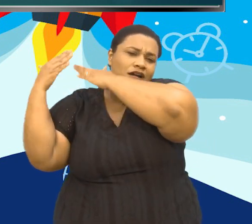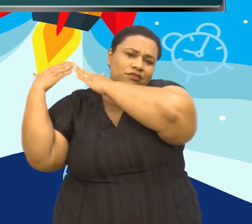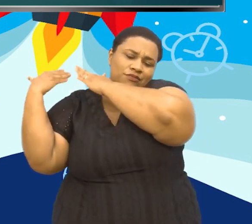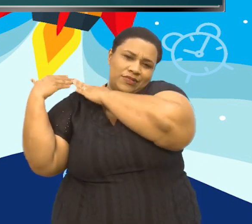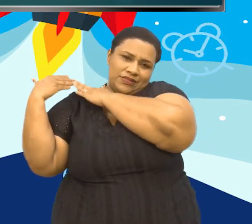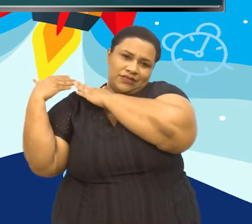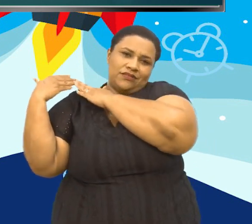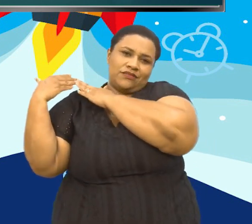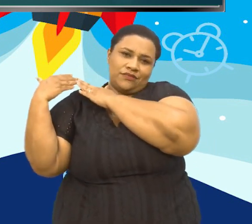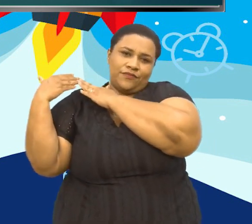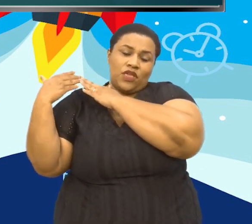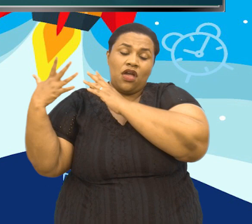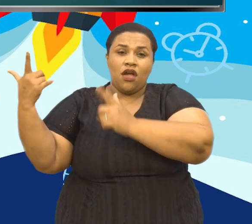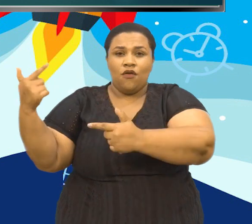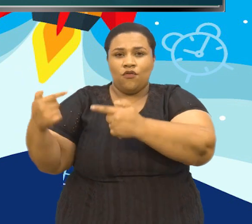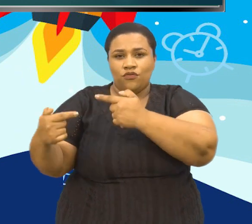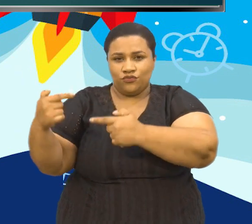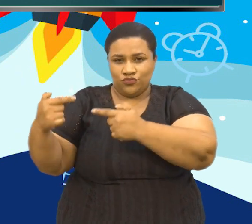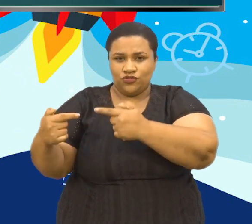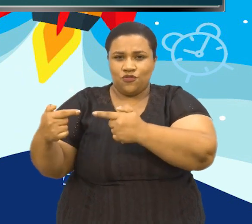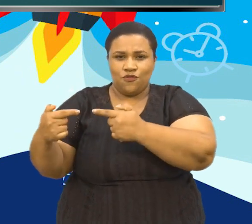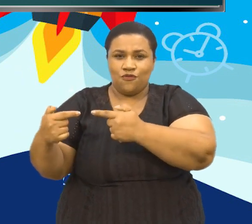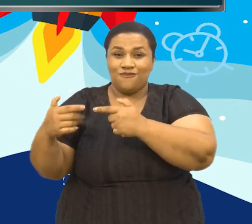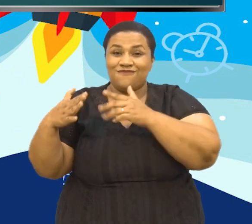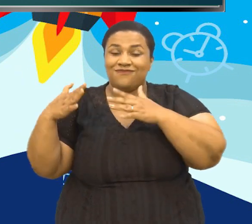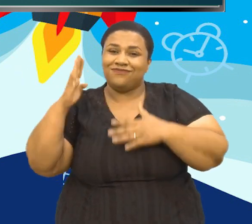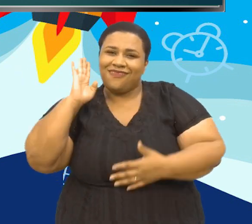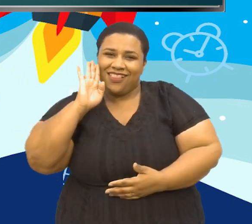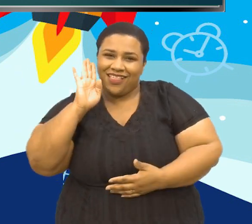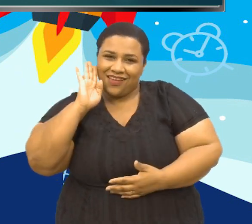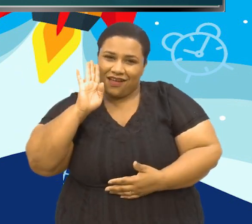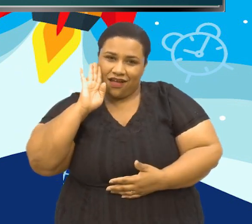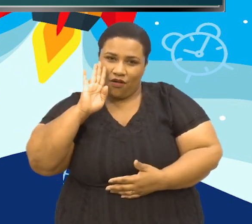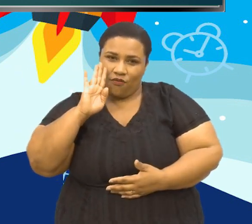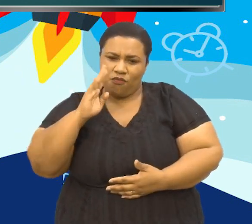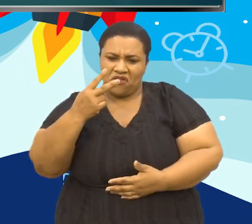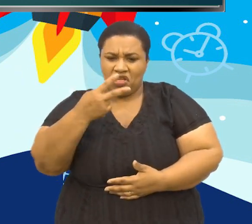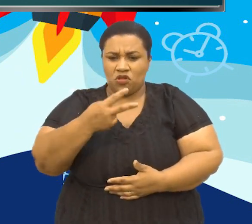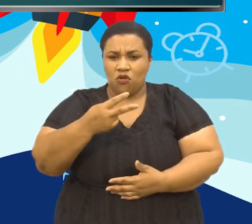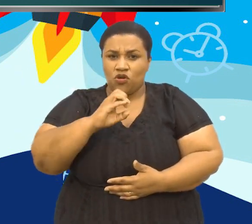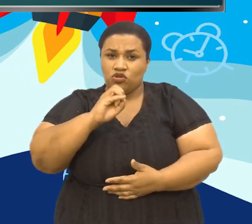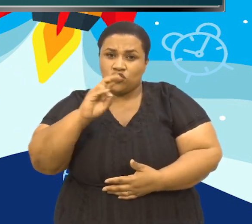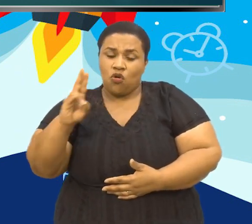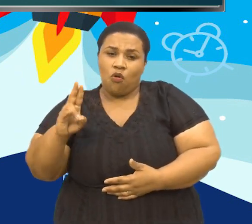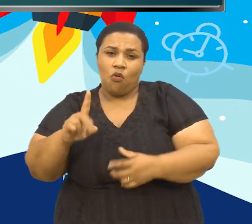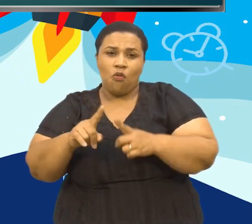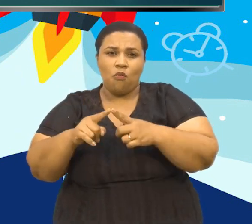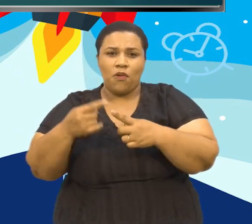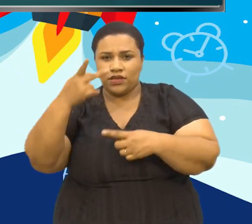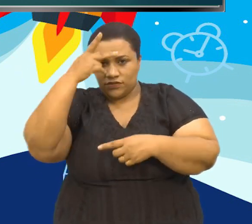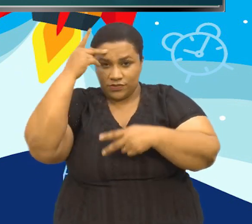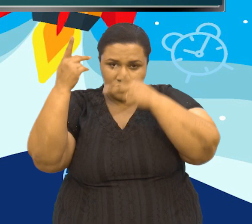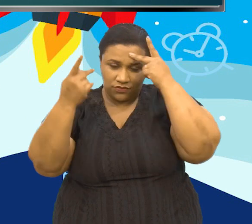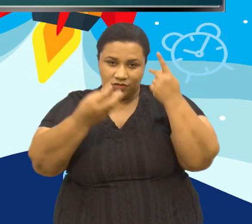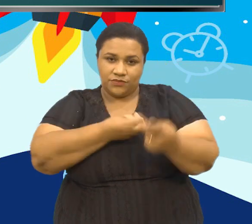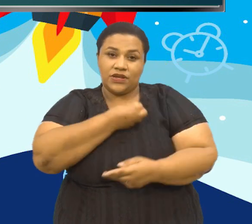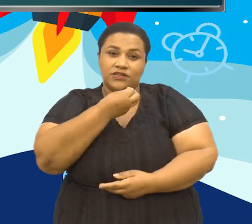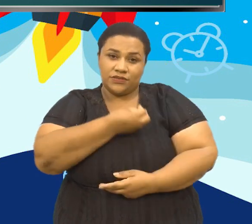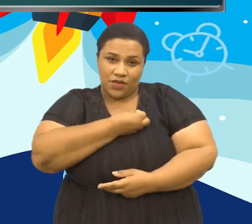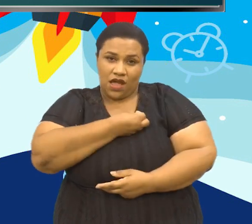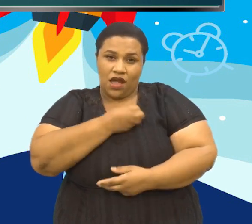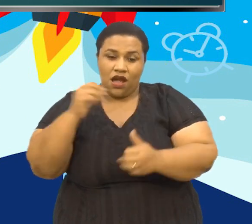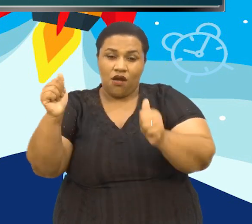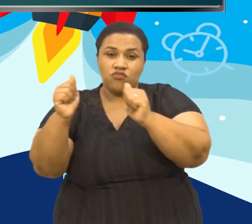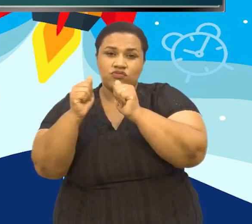antiga. Trata-se de um jogo bem divertido para 2 ou mais participantes.